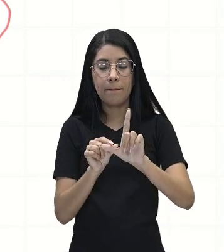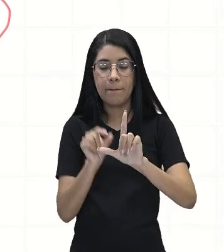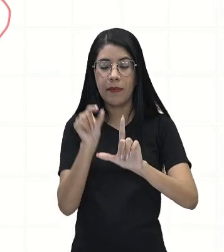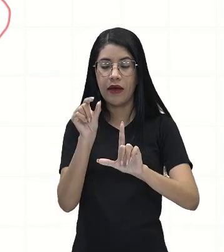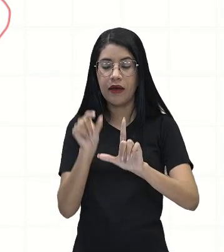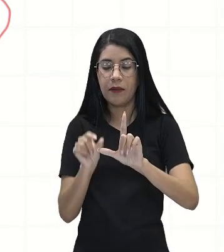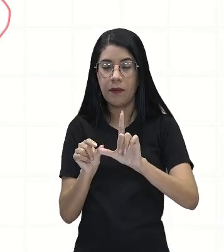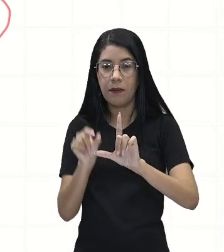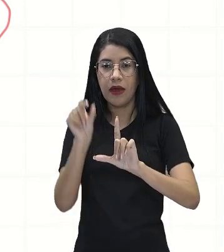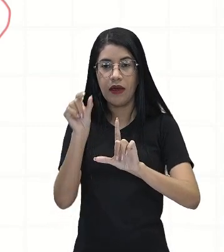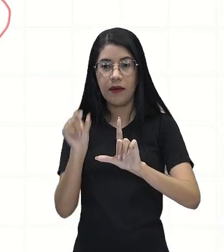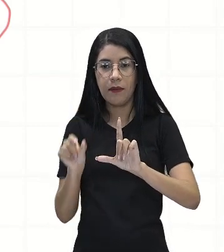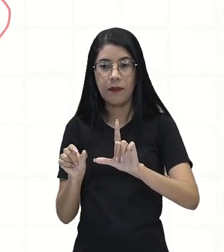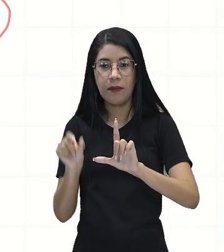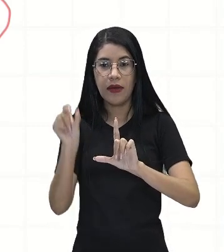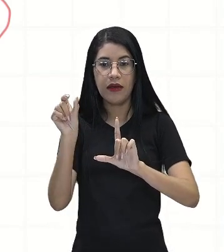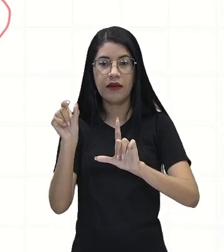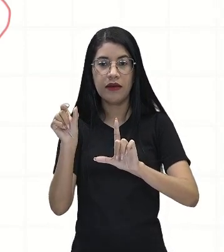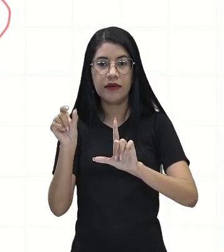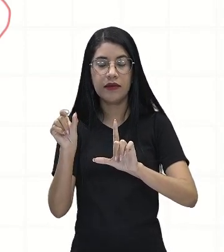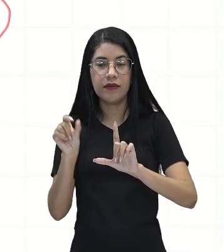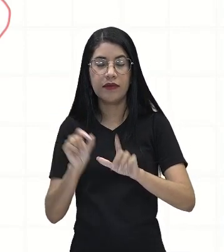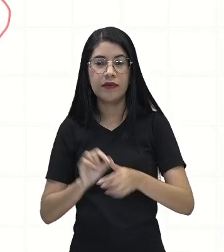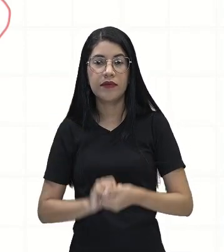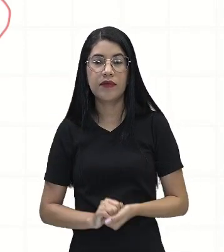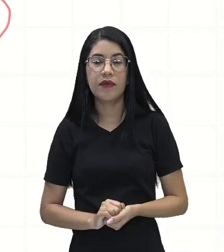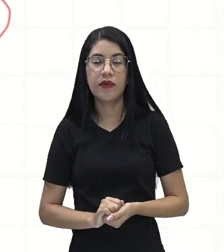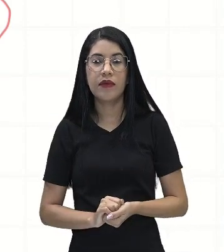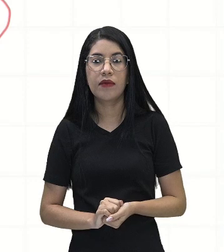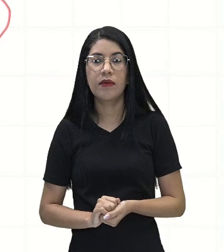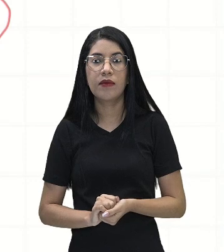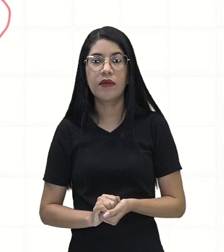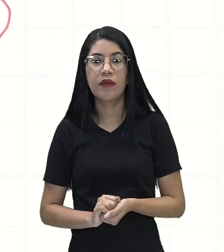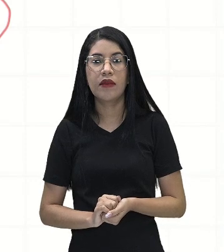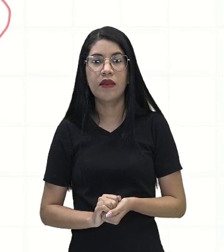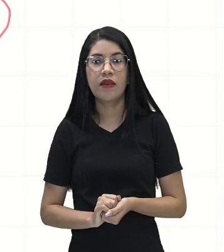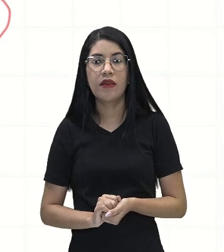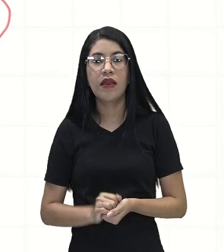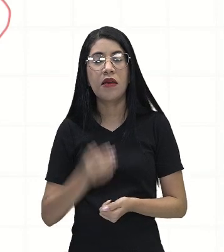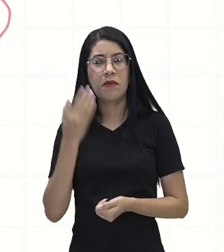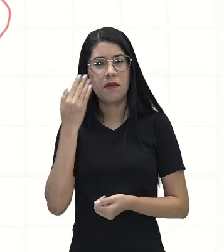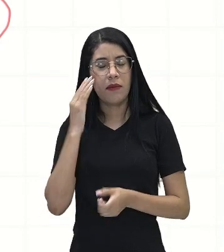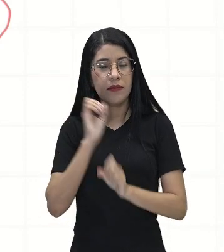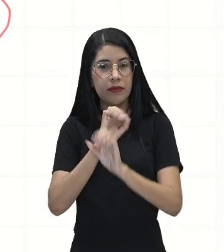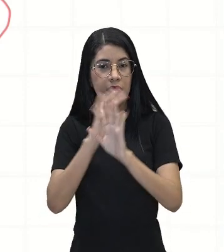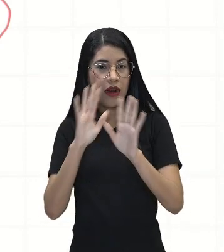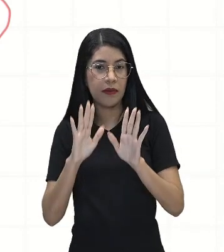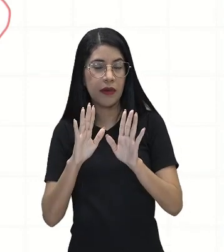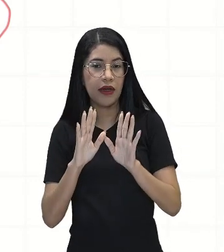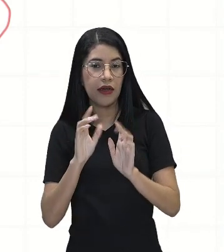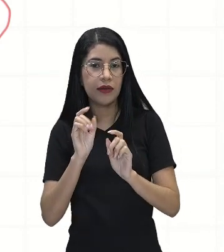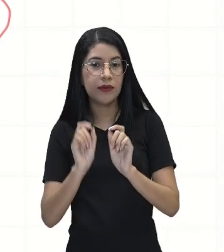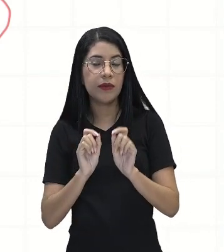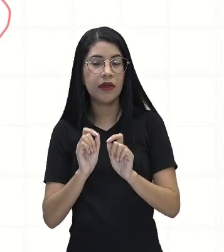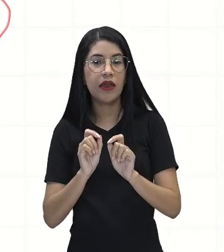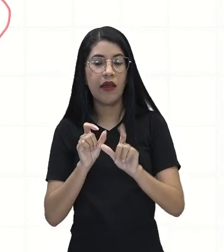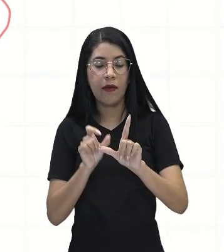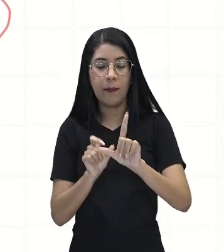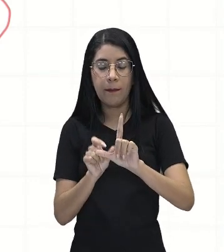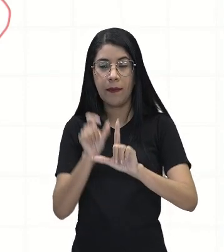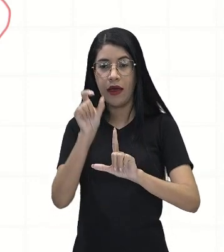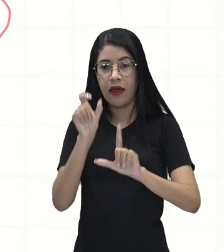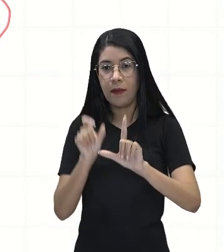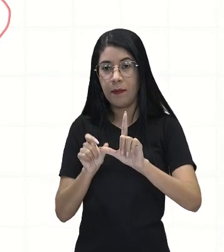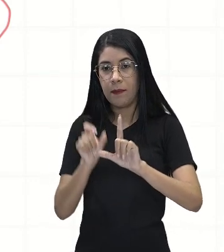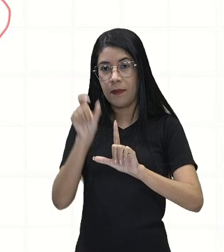na vertical, tá? De termos mais práticos, para que vocês não esqueçam, né, vertical está relacionado